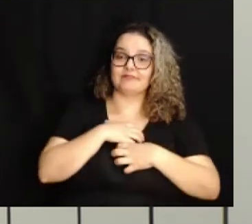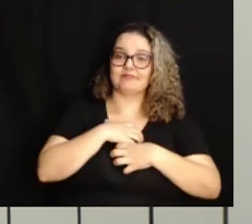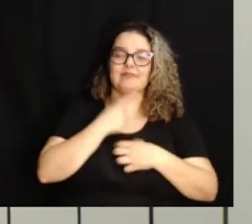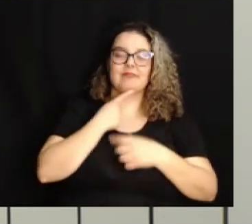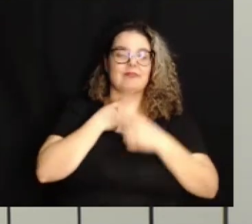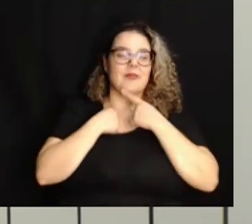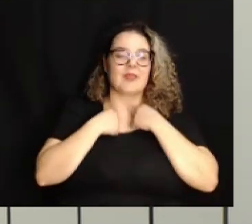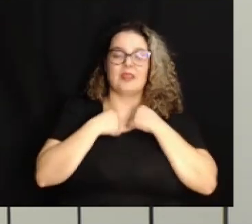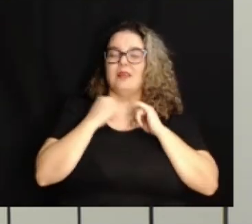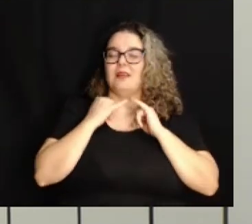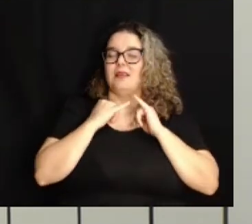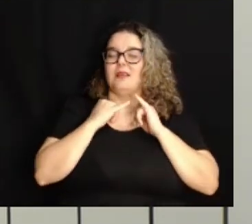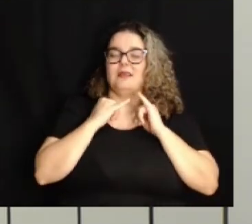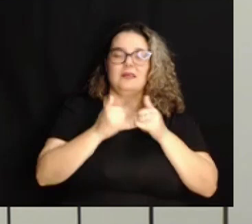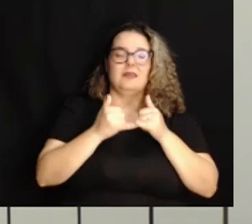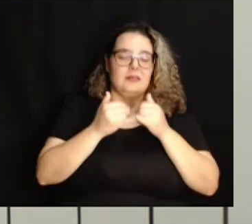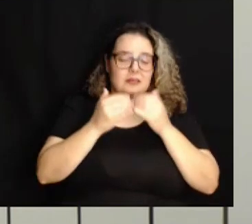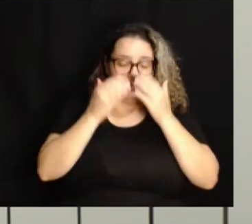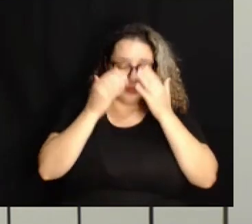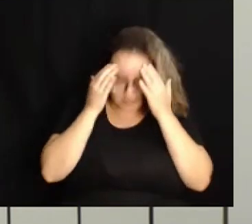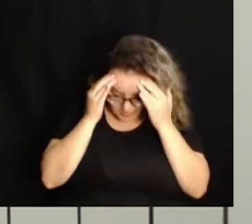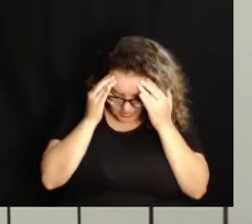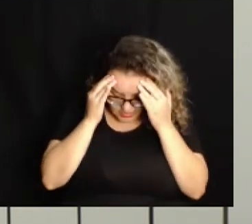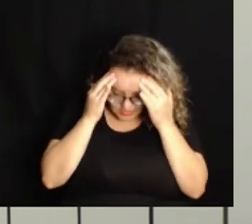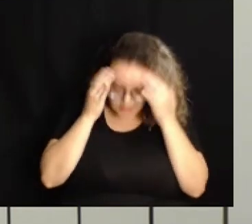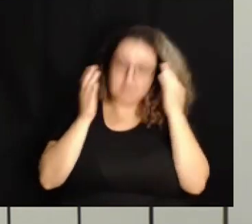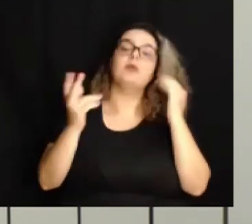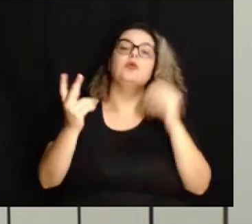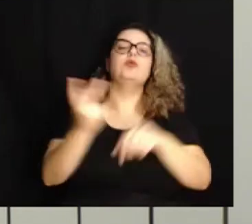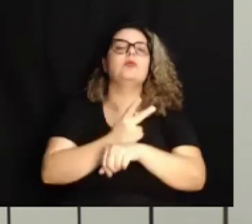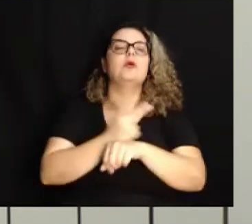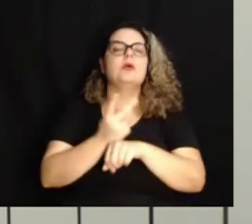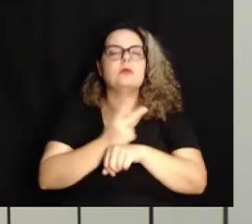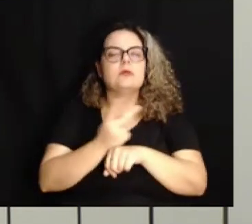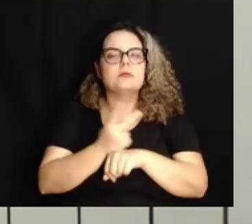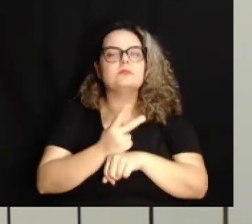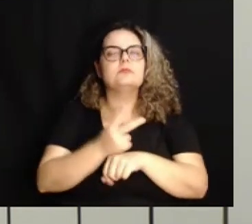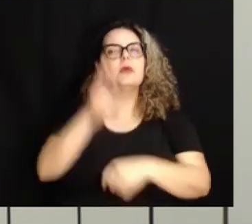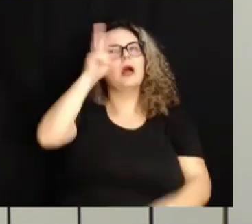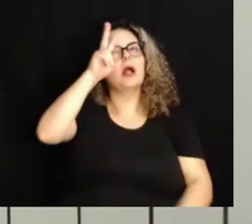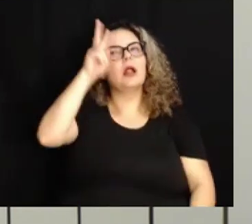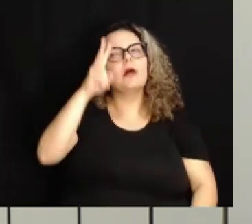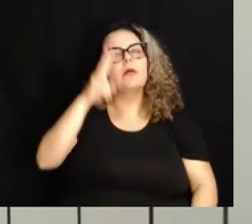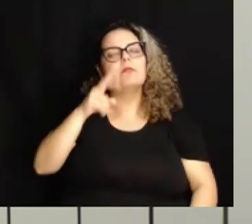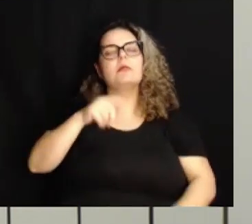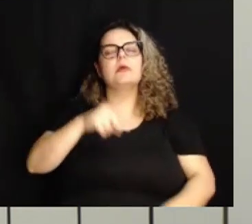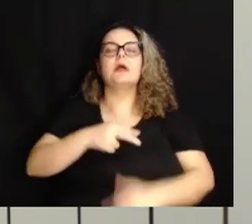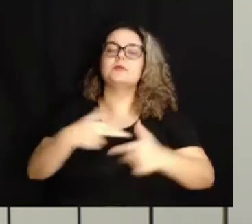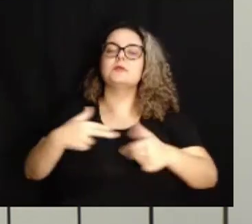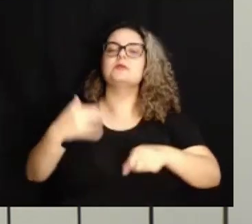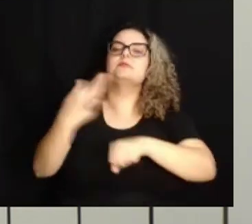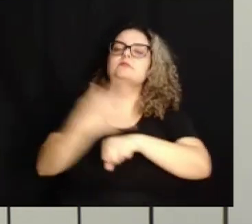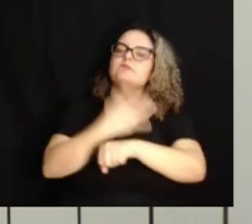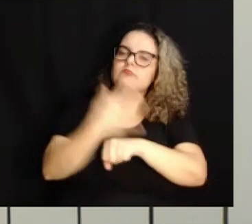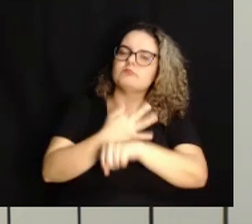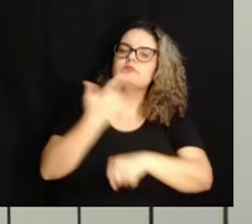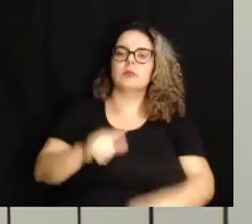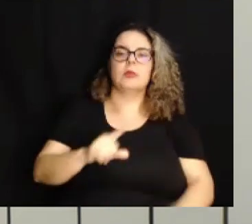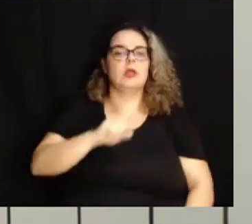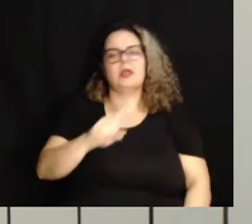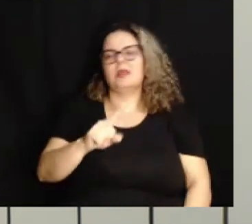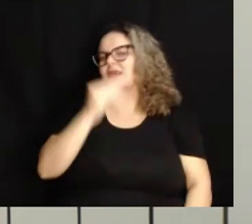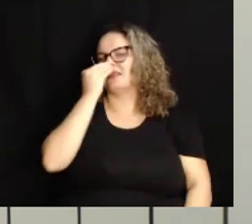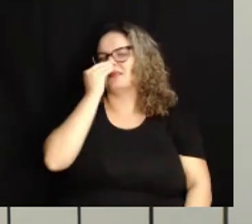procure recordar os motivos que te levaram a resistir, né? E não ignore um pedido de ajuda, fique atento